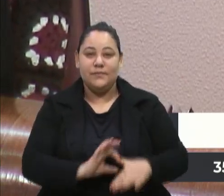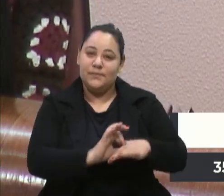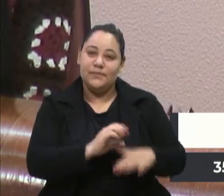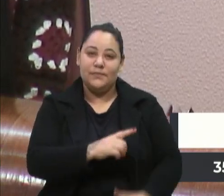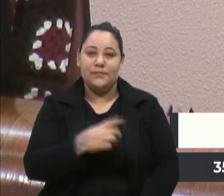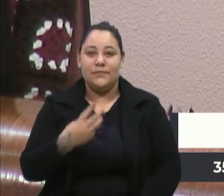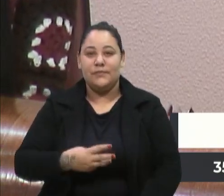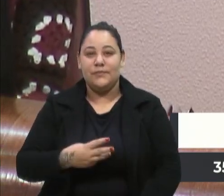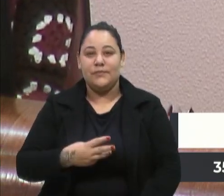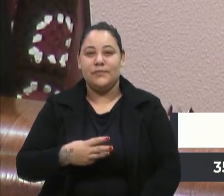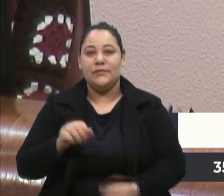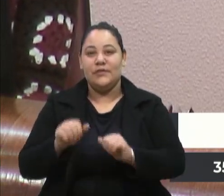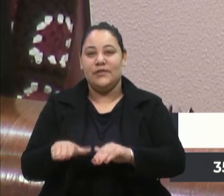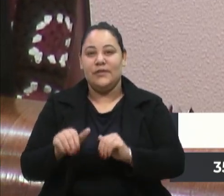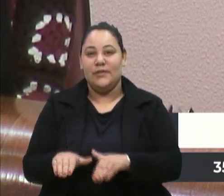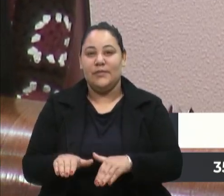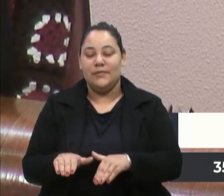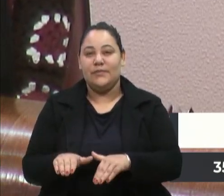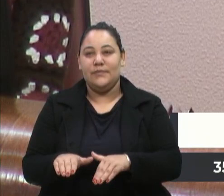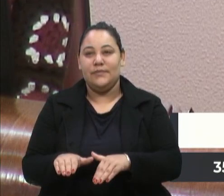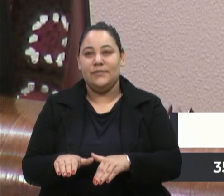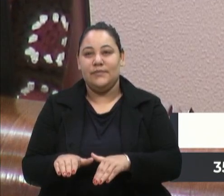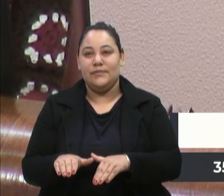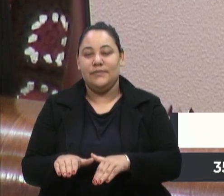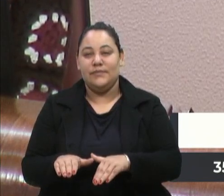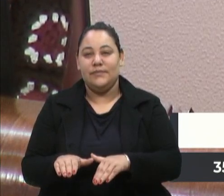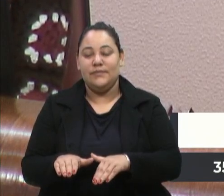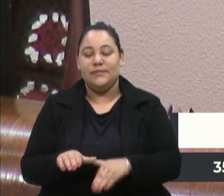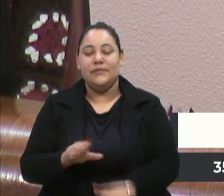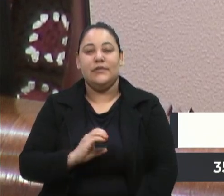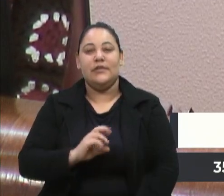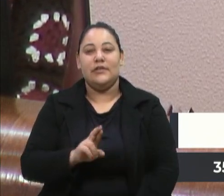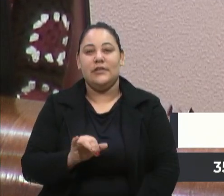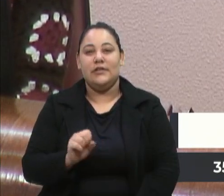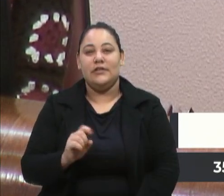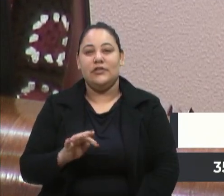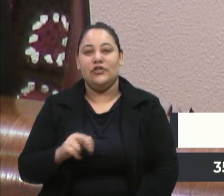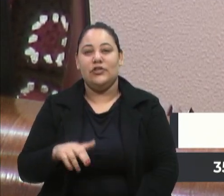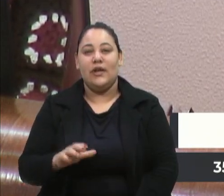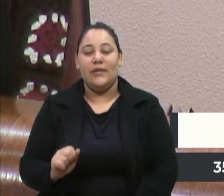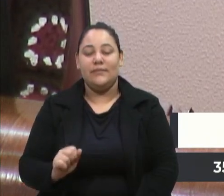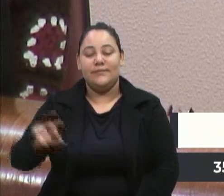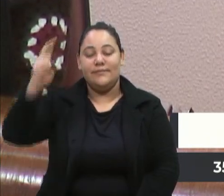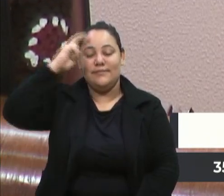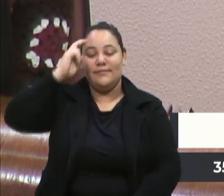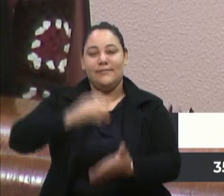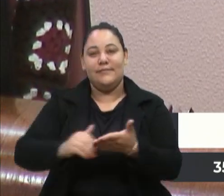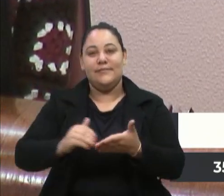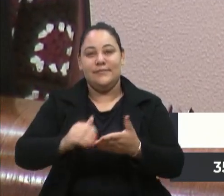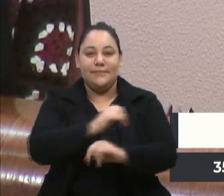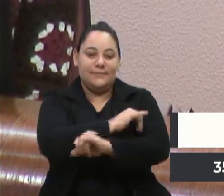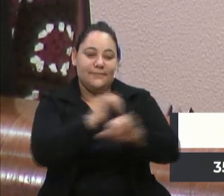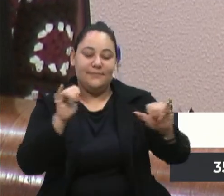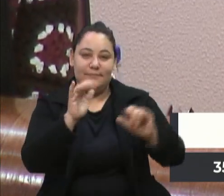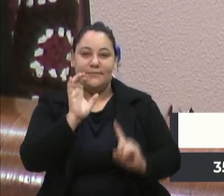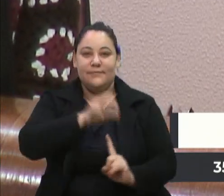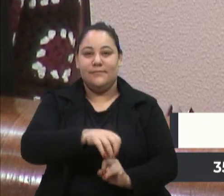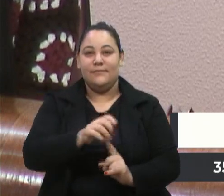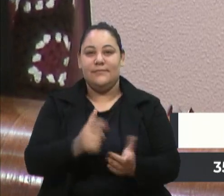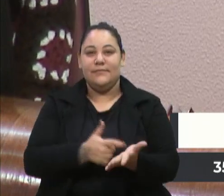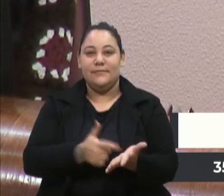para a senhora Cristina Nora Calcanhoto, secretária municipal da Cultura de Caxias do Sul, para divulgar a Feira do Livro.